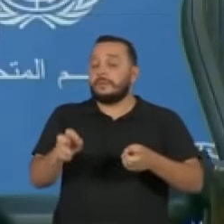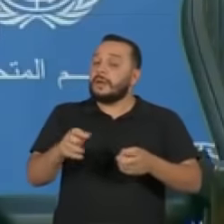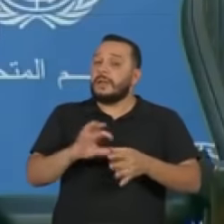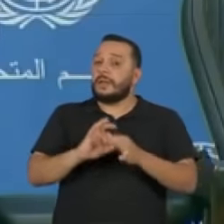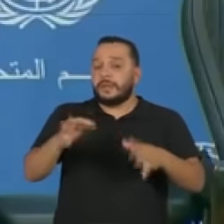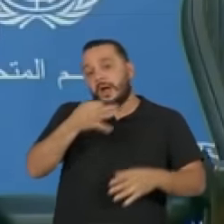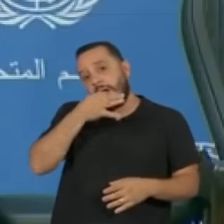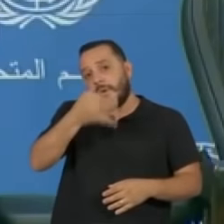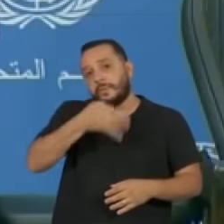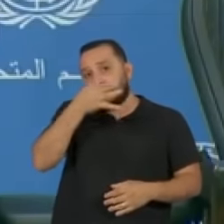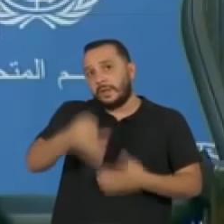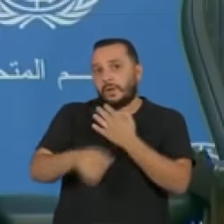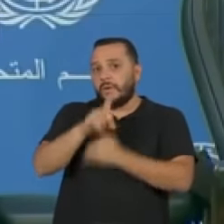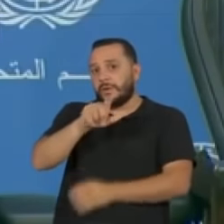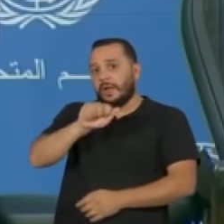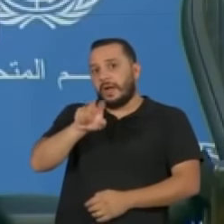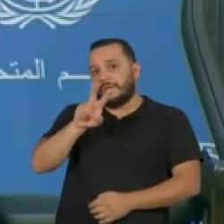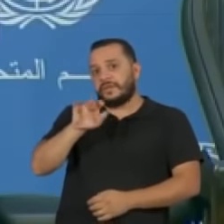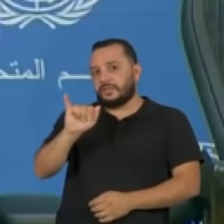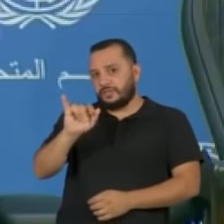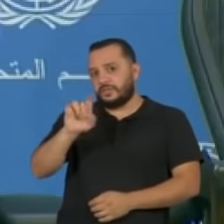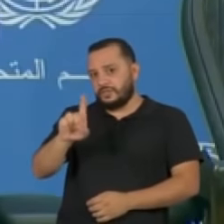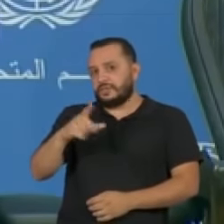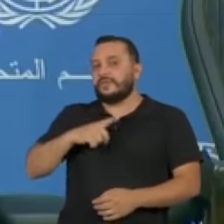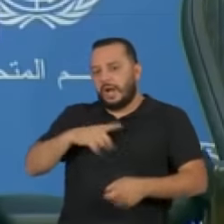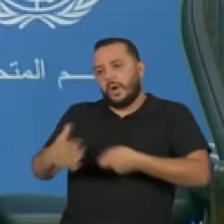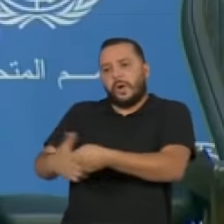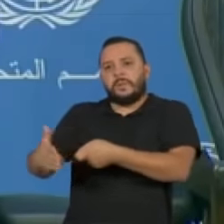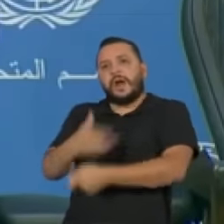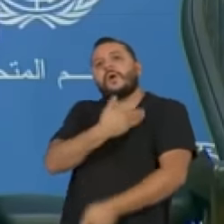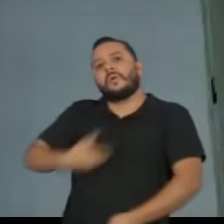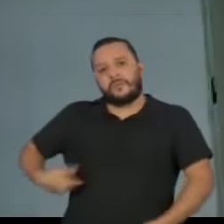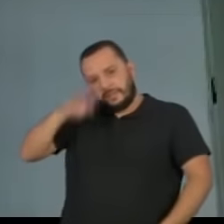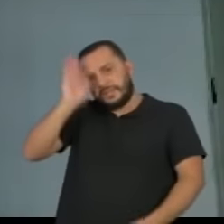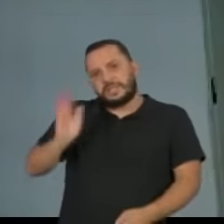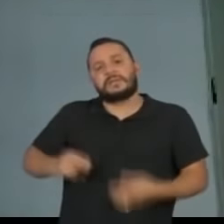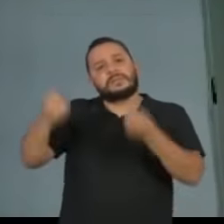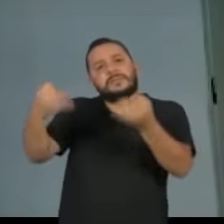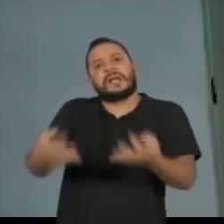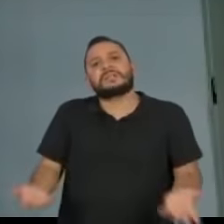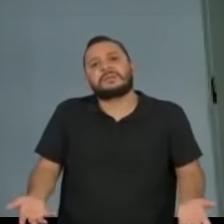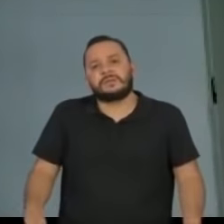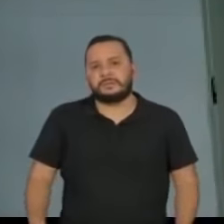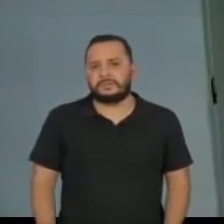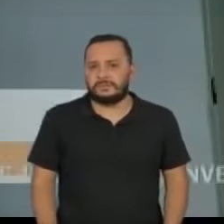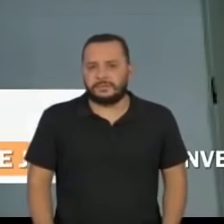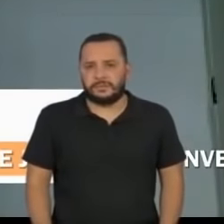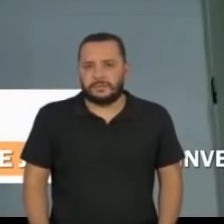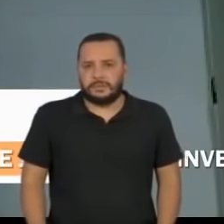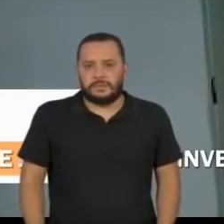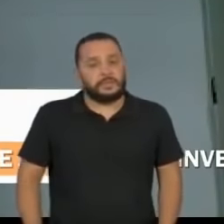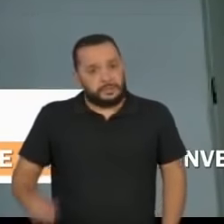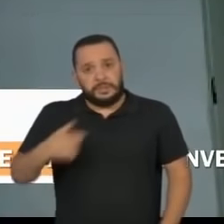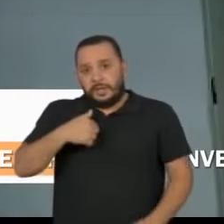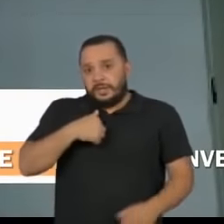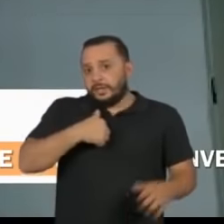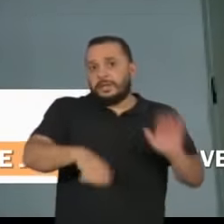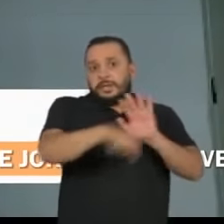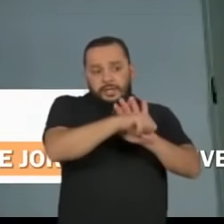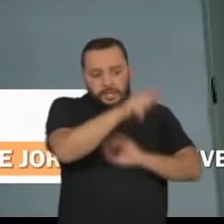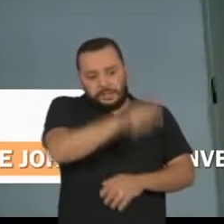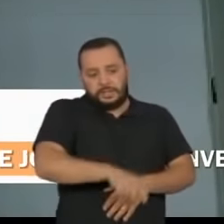David Kaye, vai cobrar do governo brasileiro explicações sobre a denúncia. Você imputar um crime a um jornalista baseado